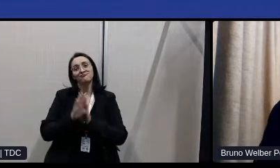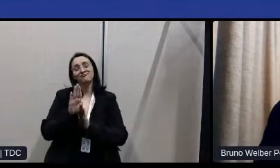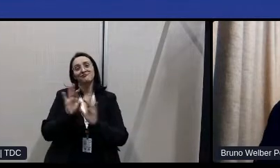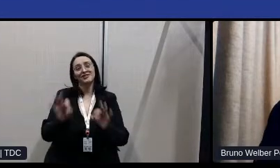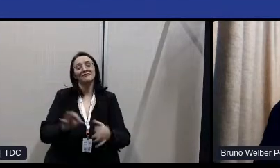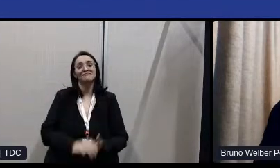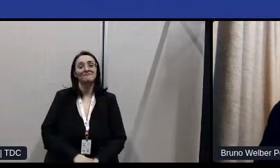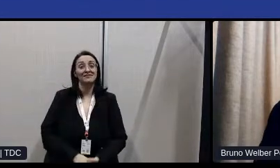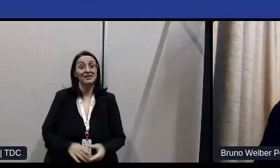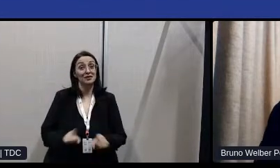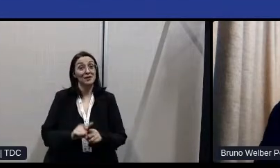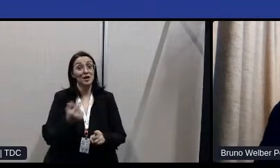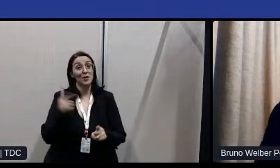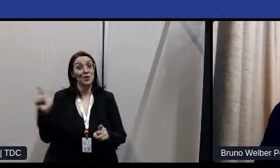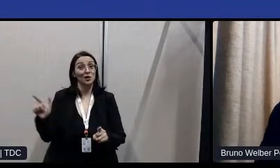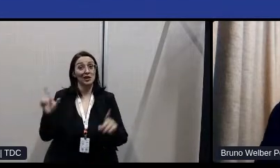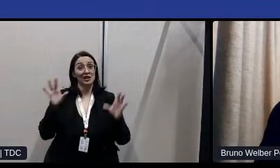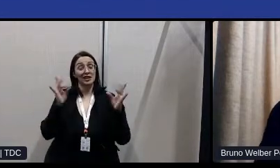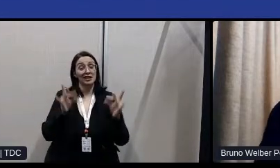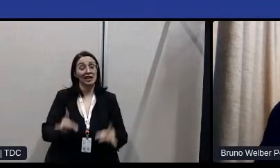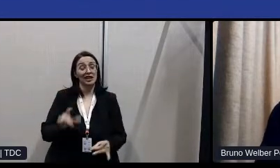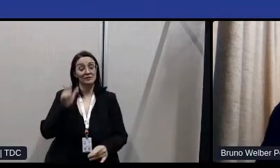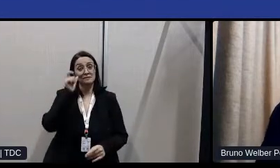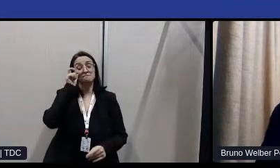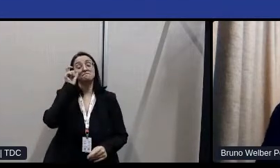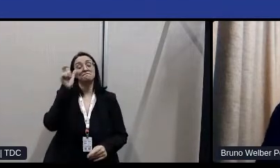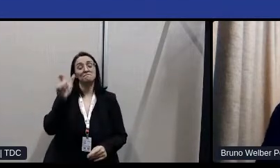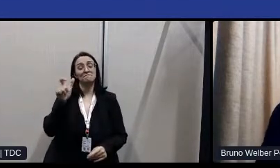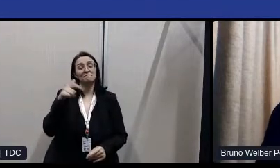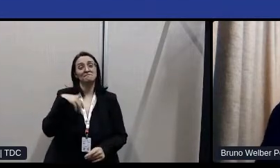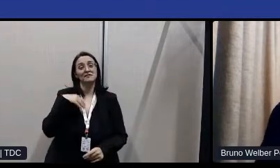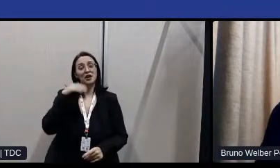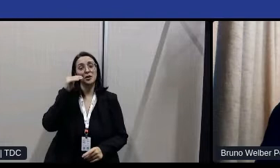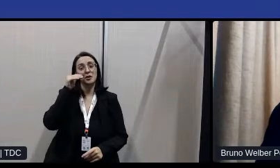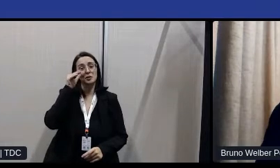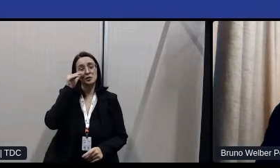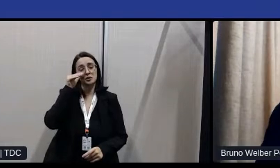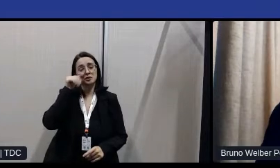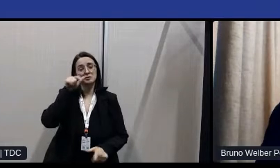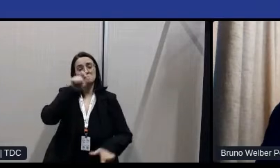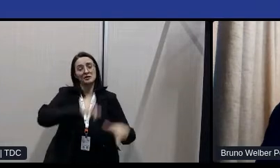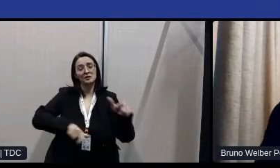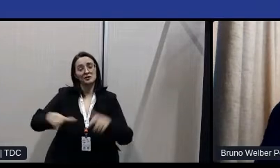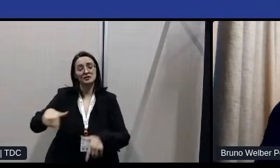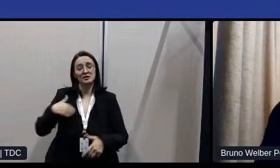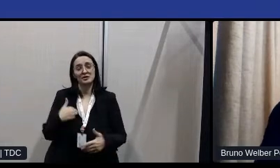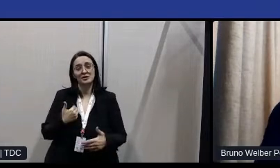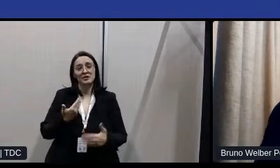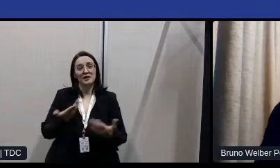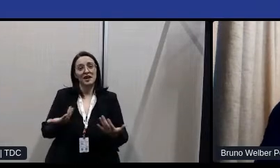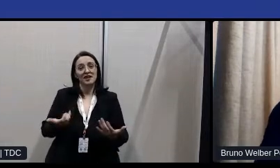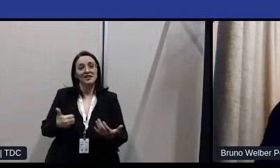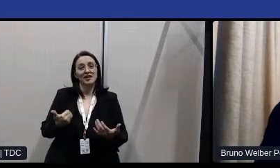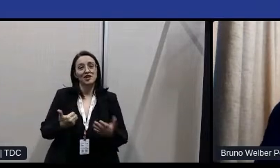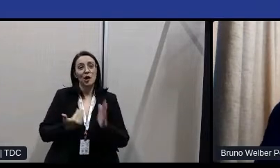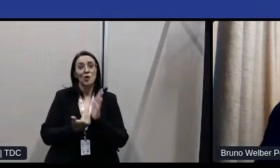E outro detalhe interessante, curioso, relacionado ainda à idade das pessoas que responderam esse ano, é que a gente teve um